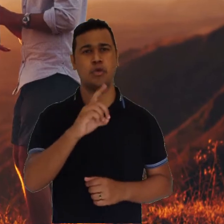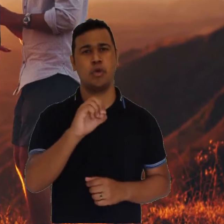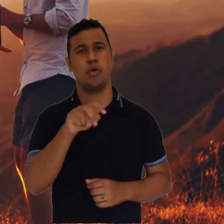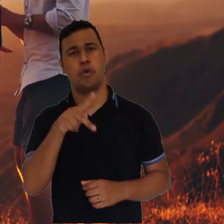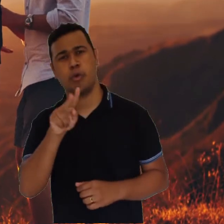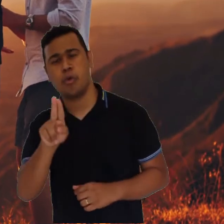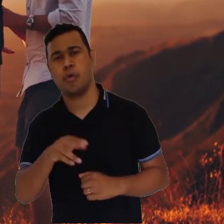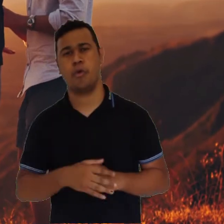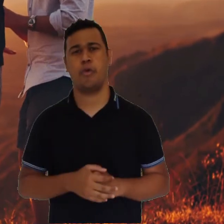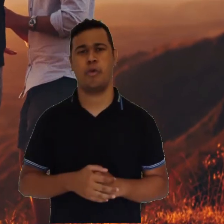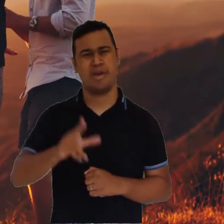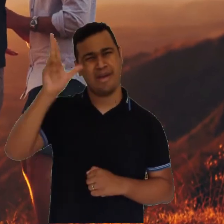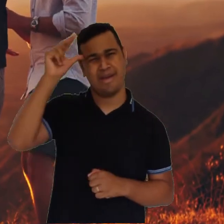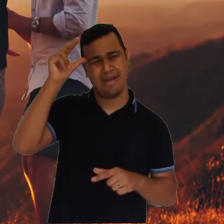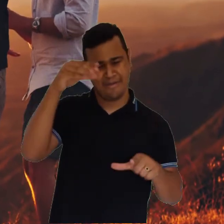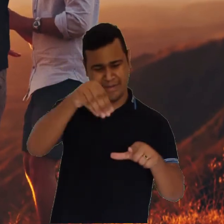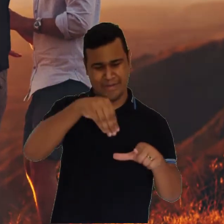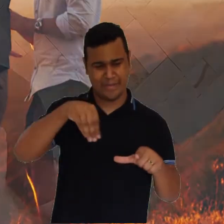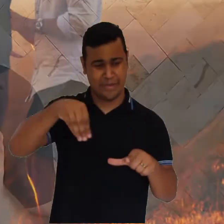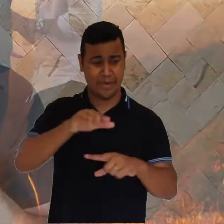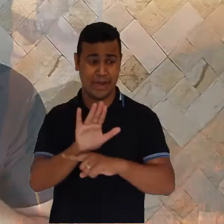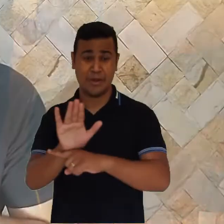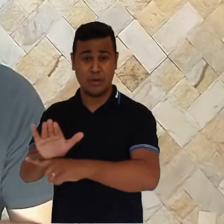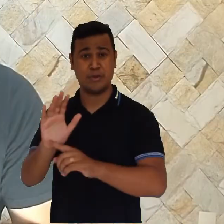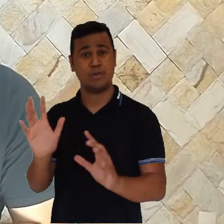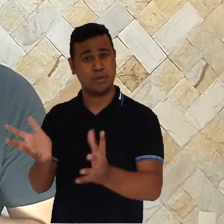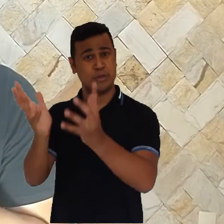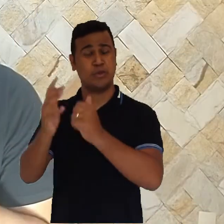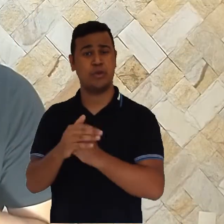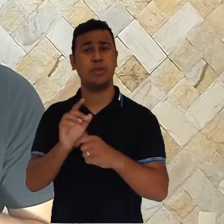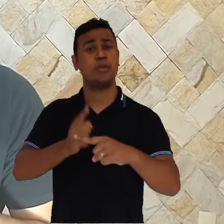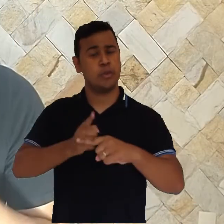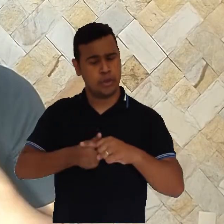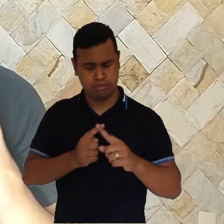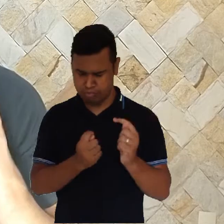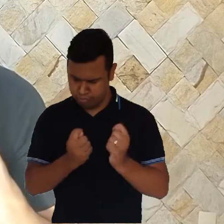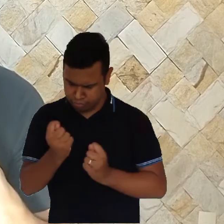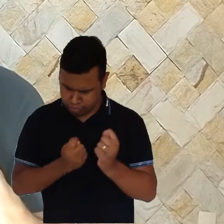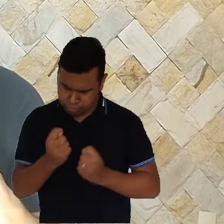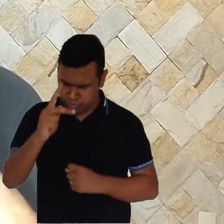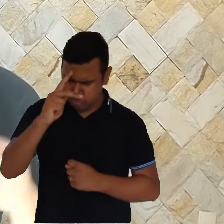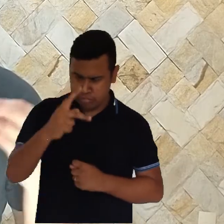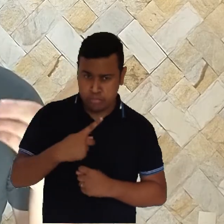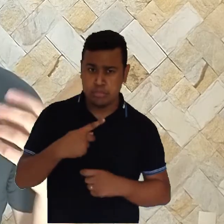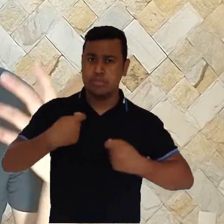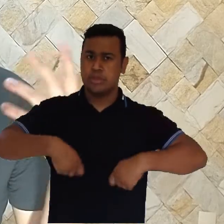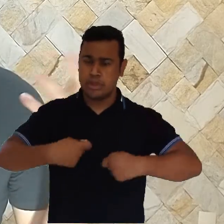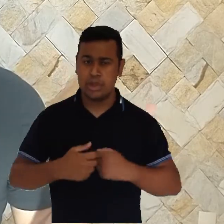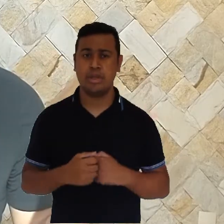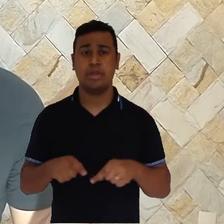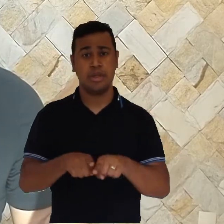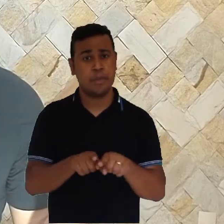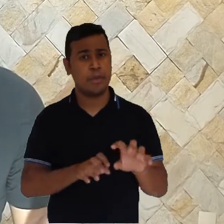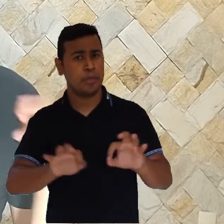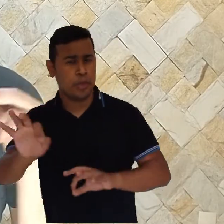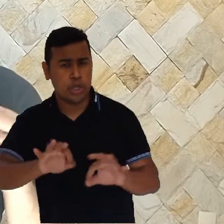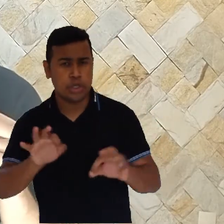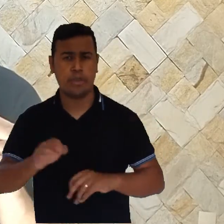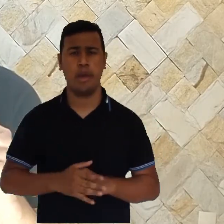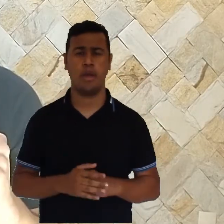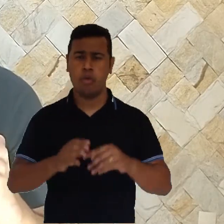música e artes no geral estimulam o controle inibitório, memória de trabalho e flexibilidade